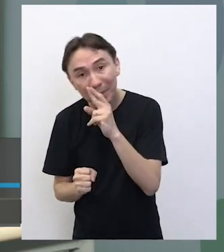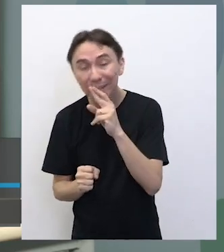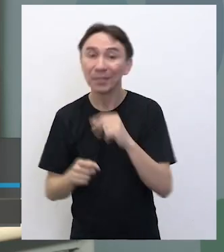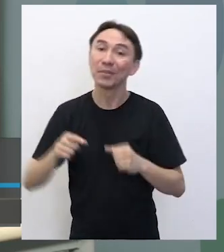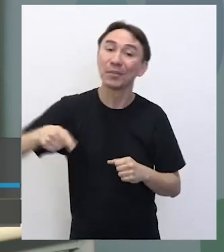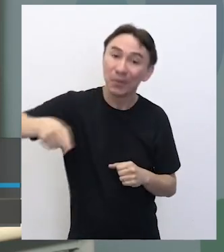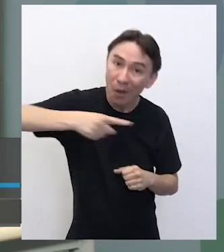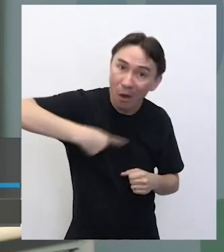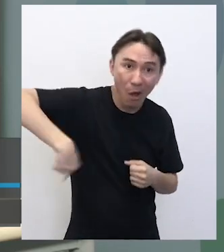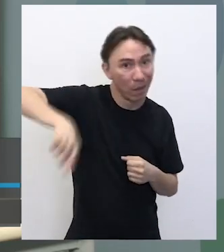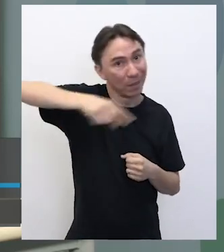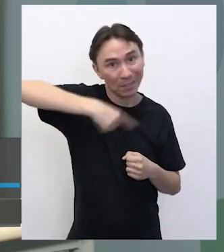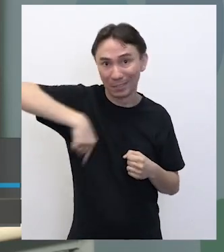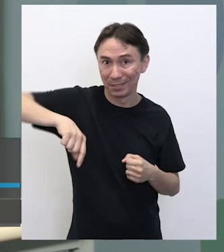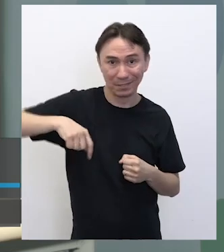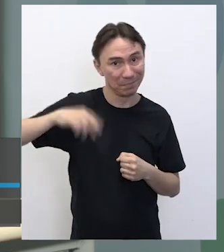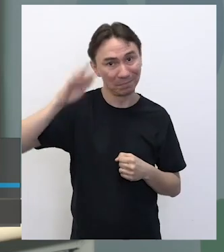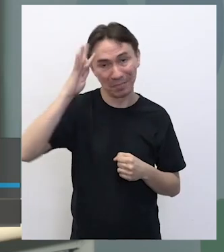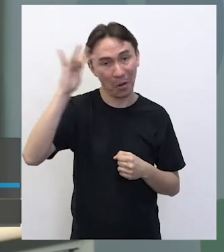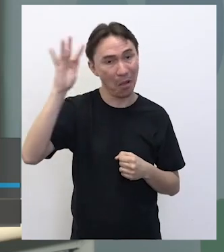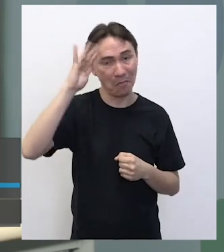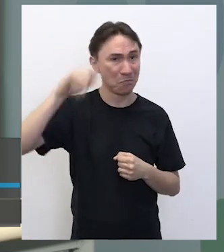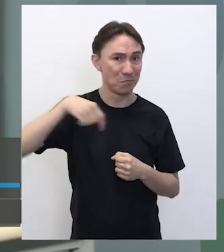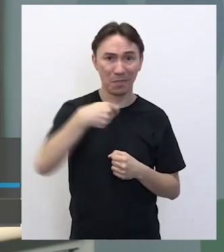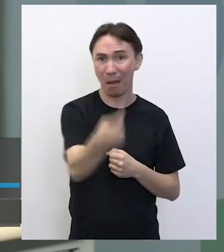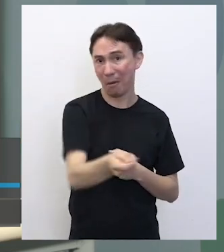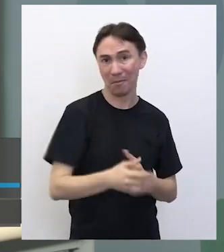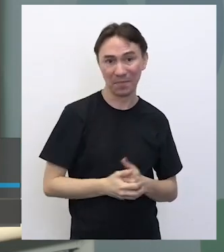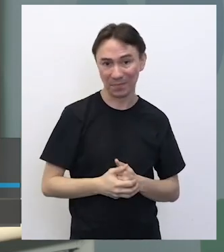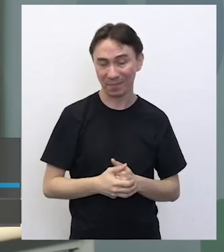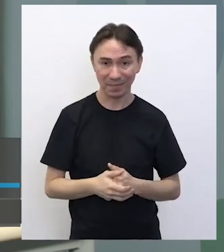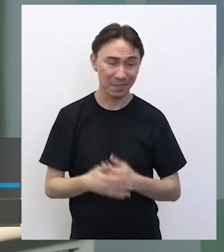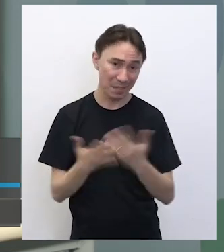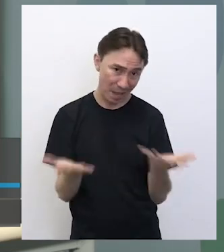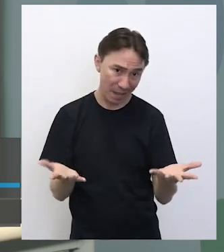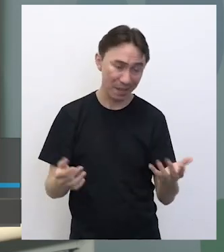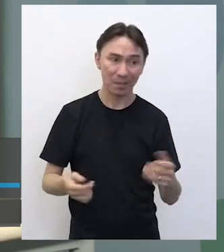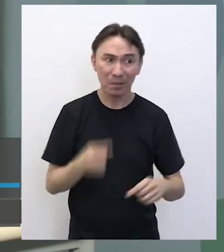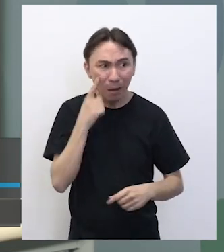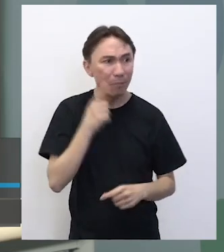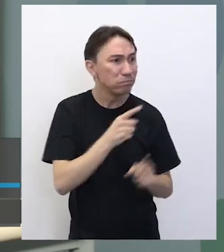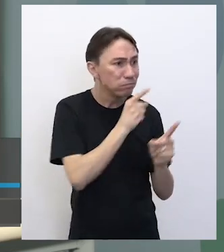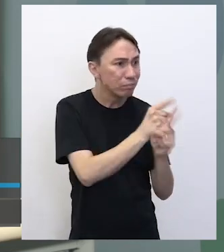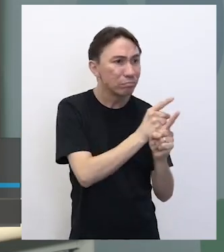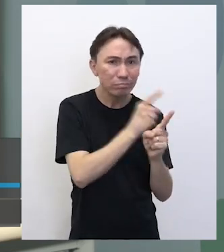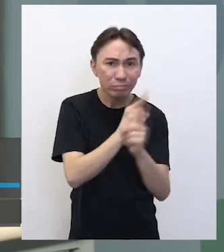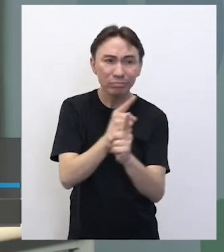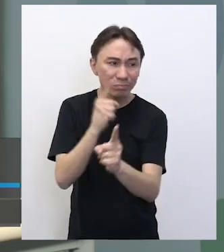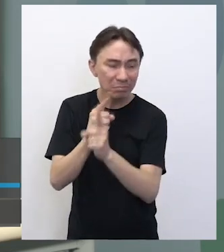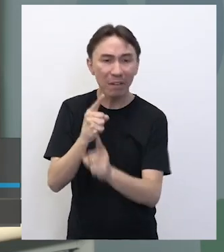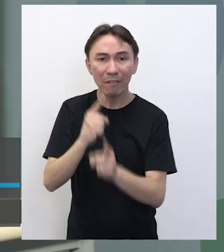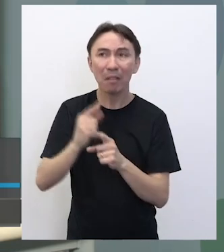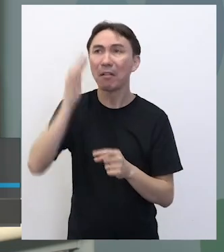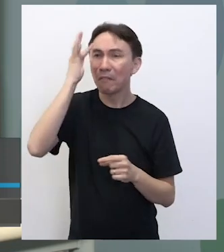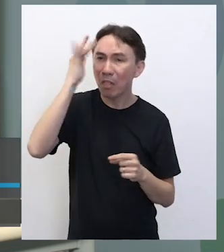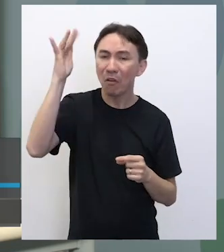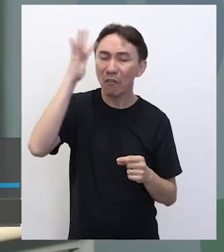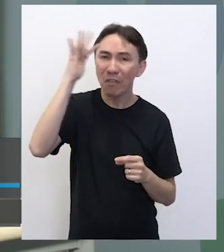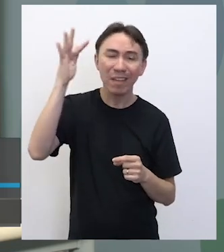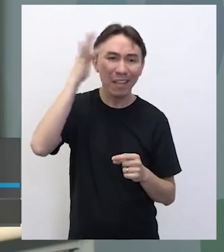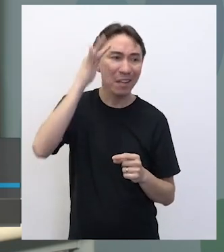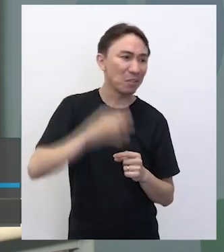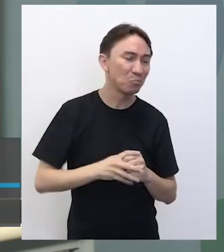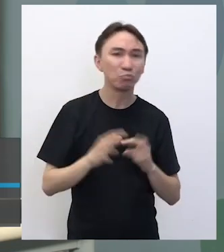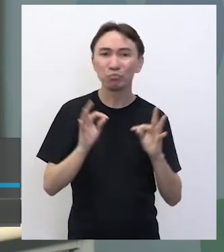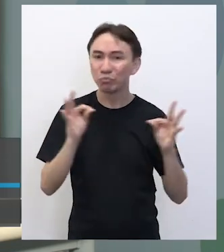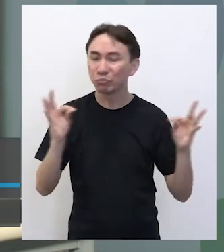filósofos. Porque, veja, se eu posso encontrar filosofia em tudo, né, que eu posso encontrar filosofia desde a empresa